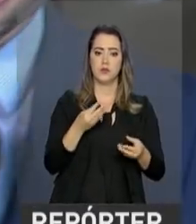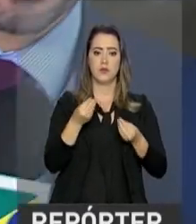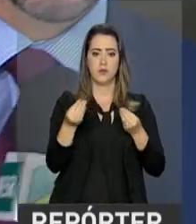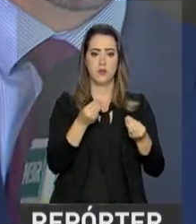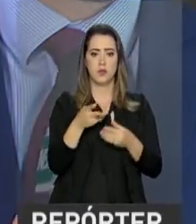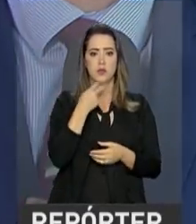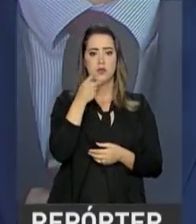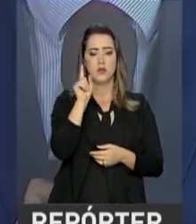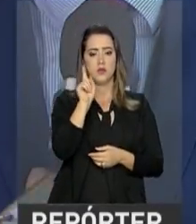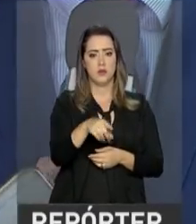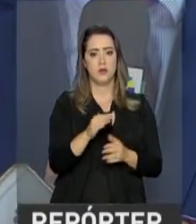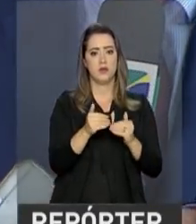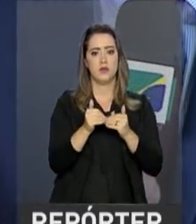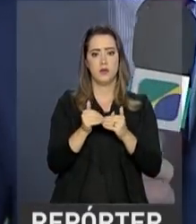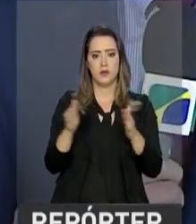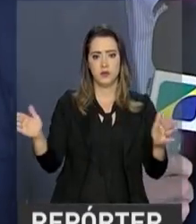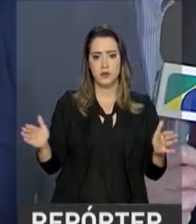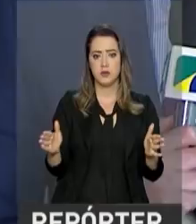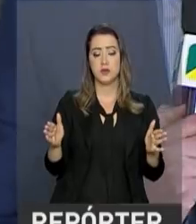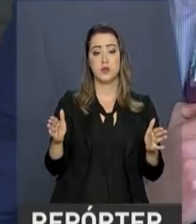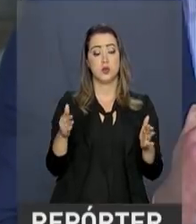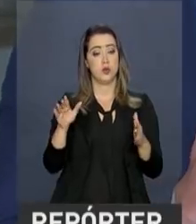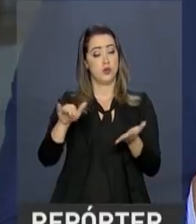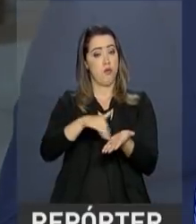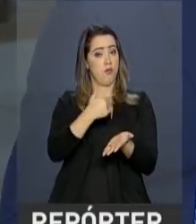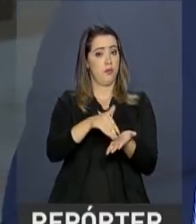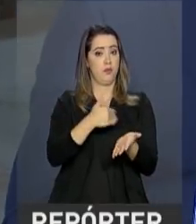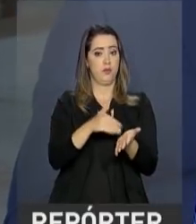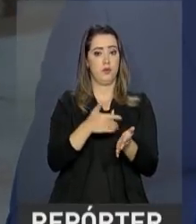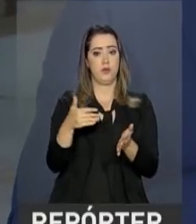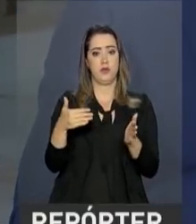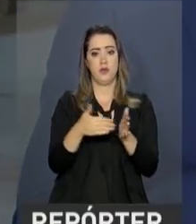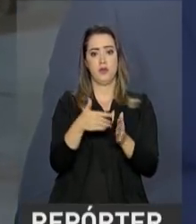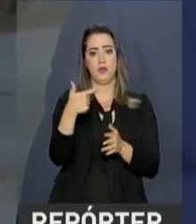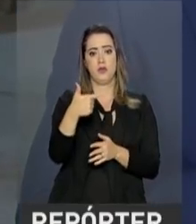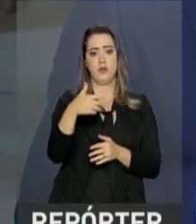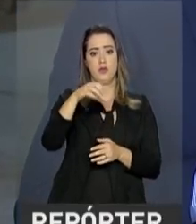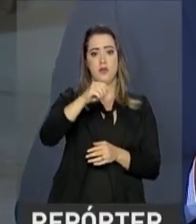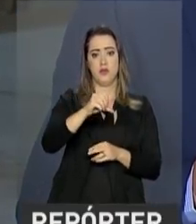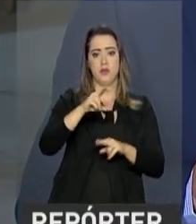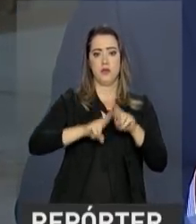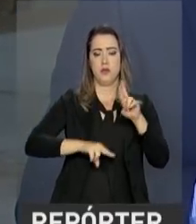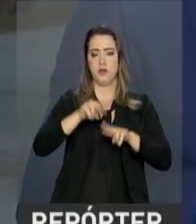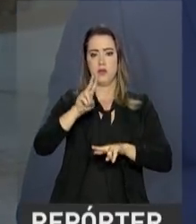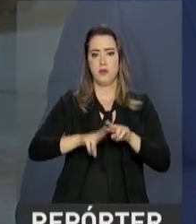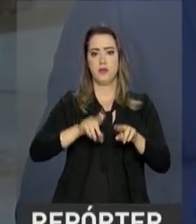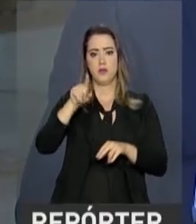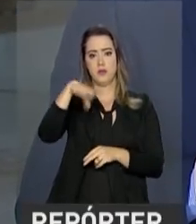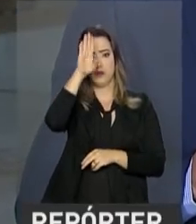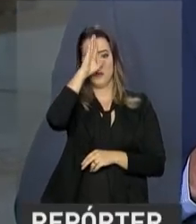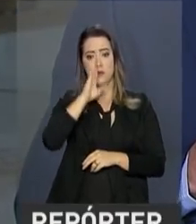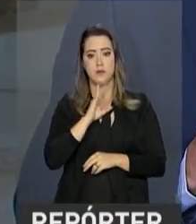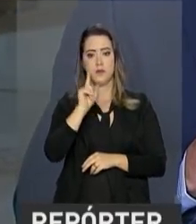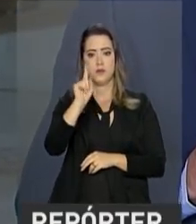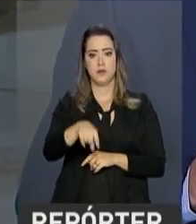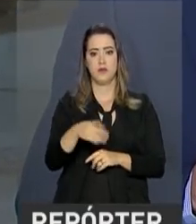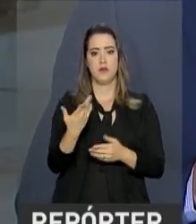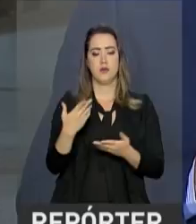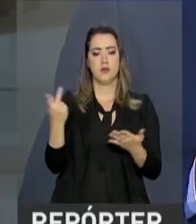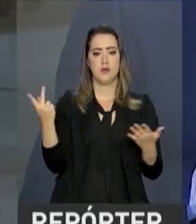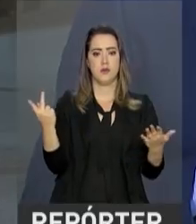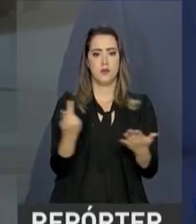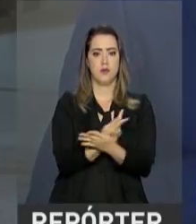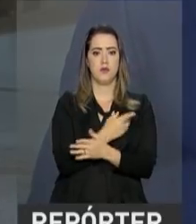o secretário disse as inscrições estão abertas e vão até o dia 29 de junho são gratuitas e devem ser realizadas